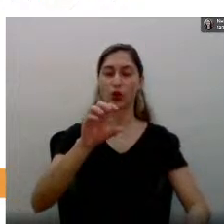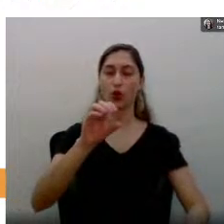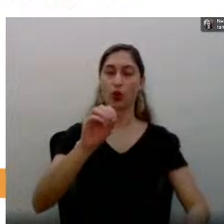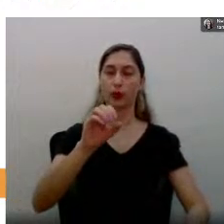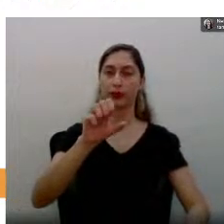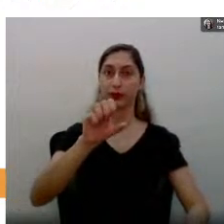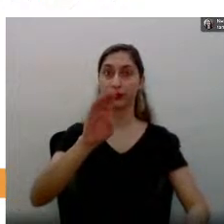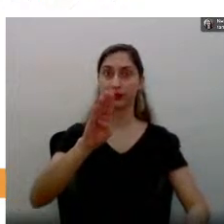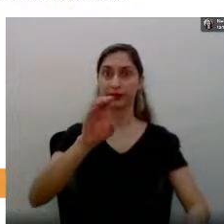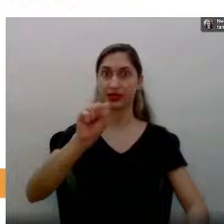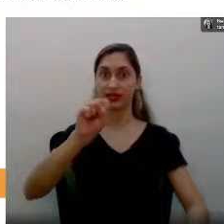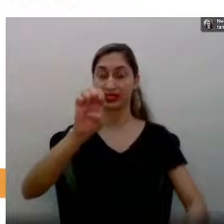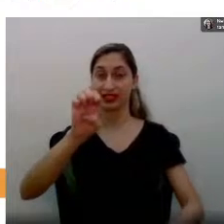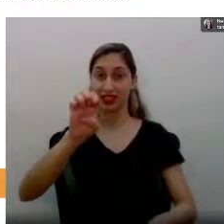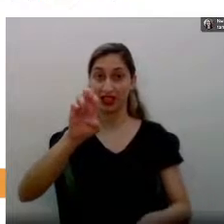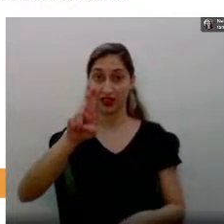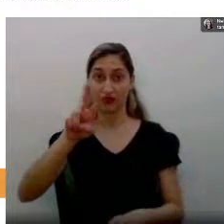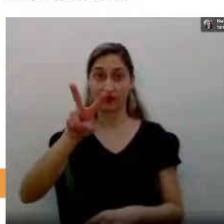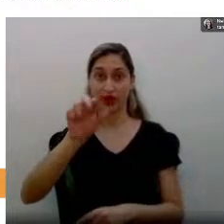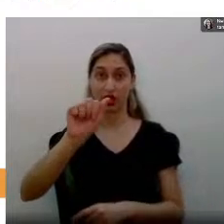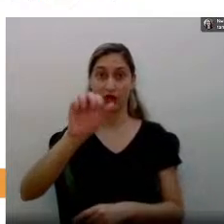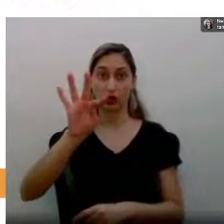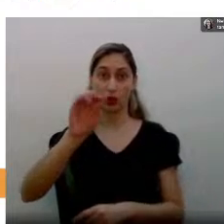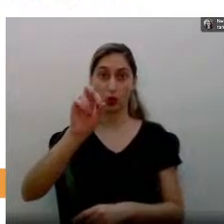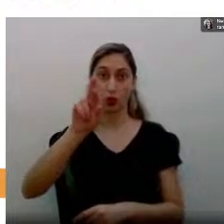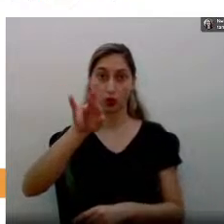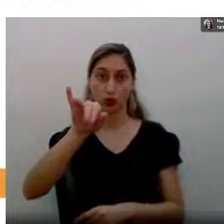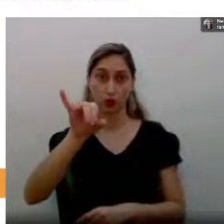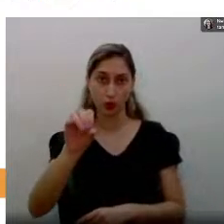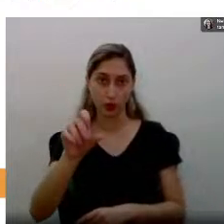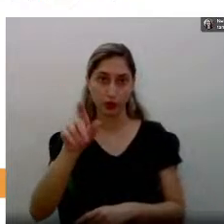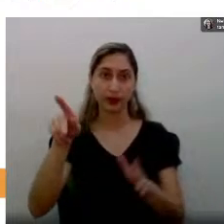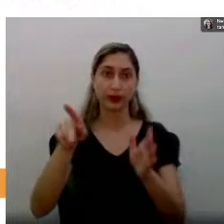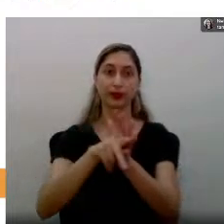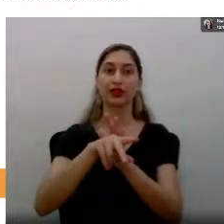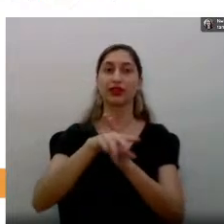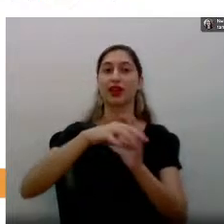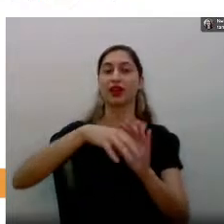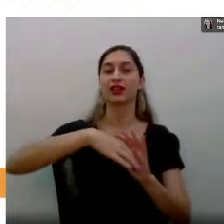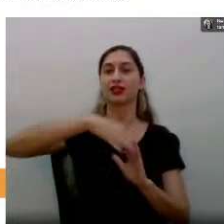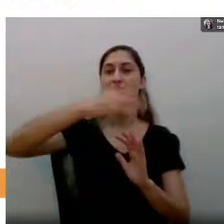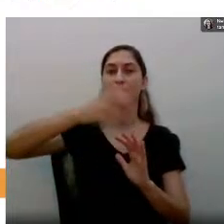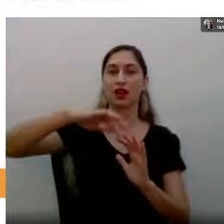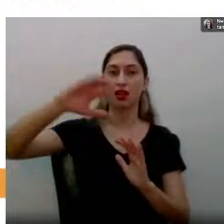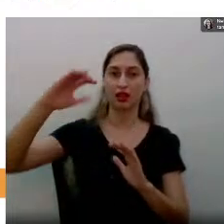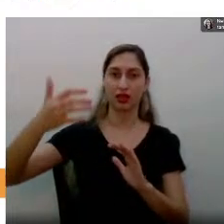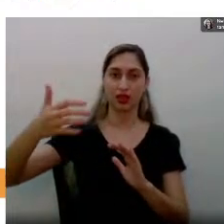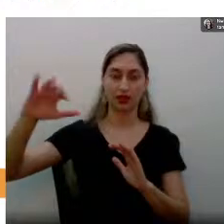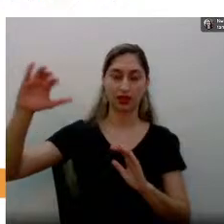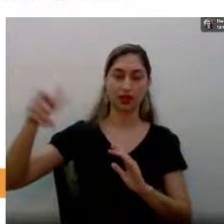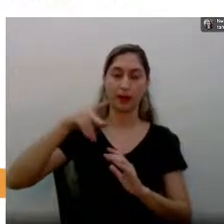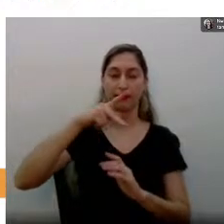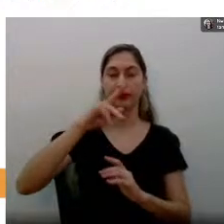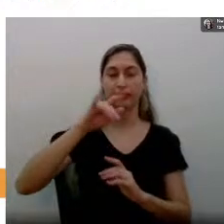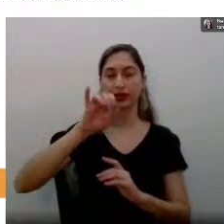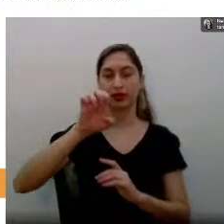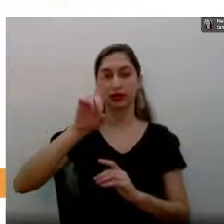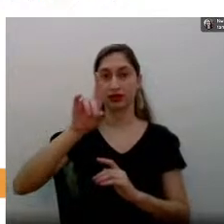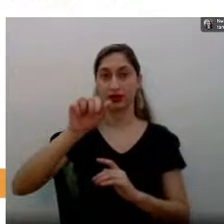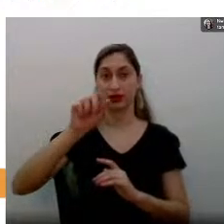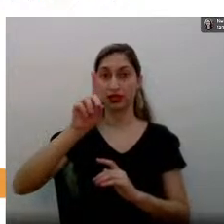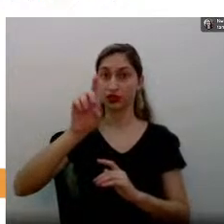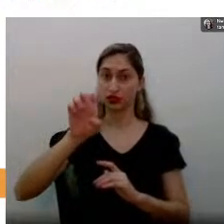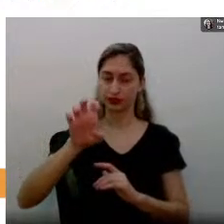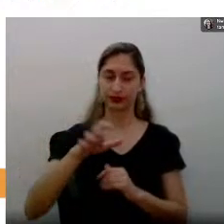astrofísico Brasileiro né que hoje estão em Brazópolis que a u l i n a né I né O que